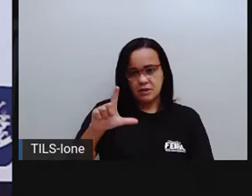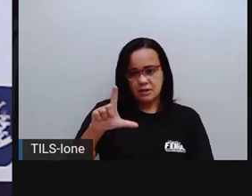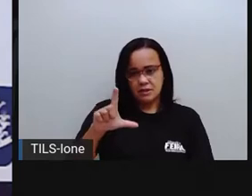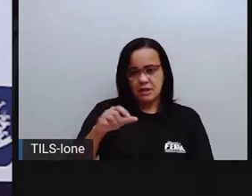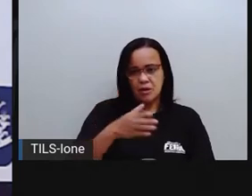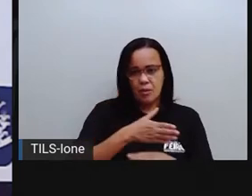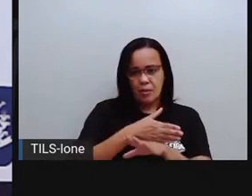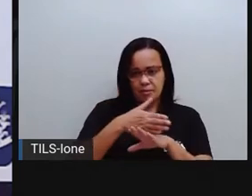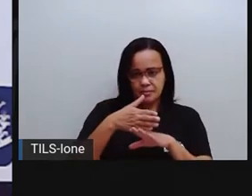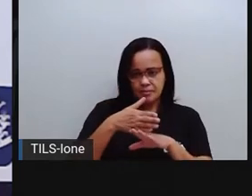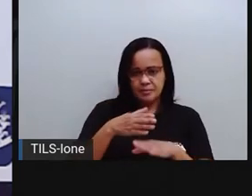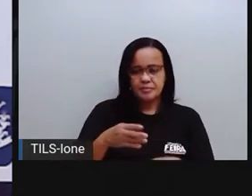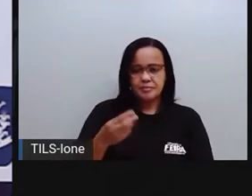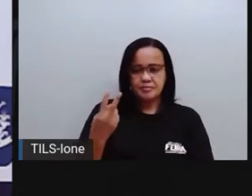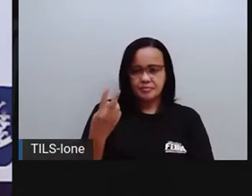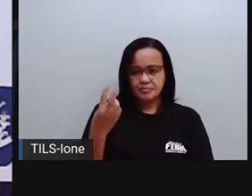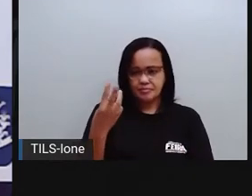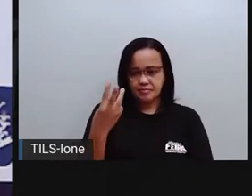dois,